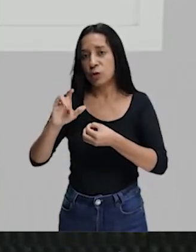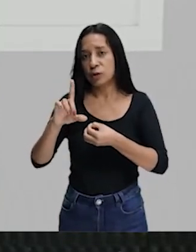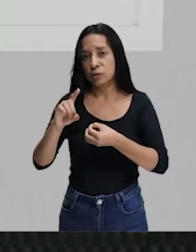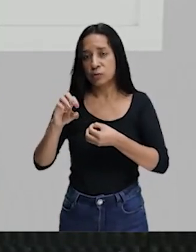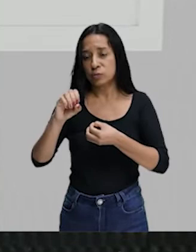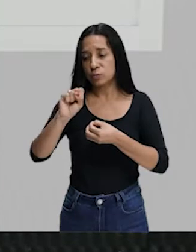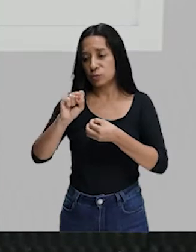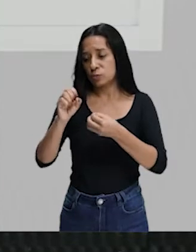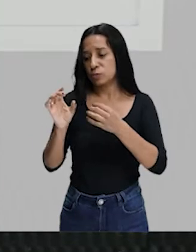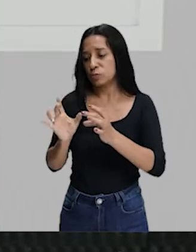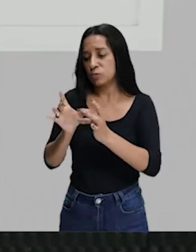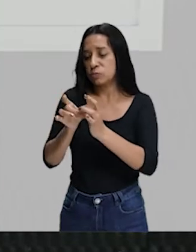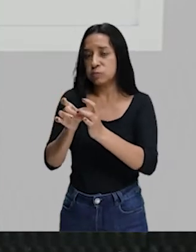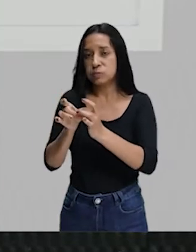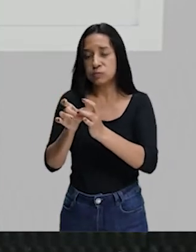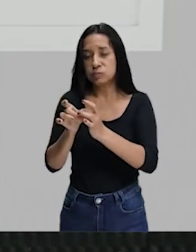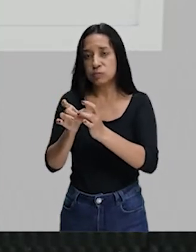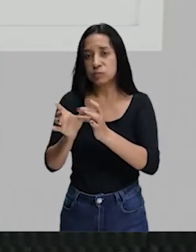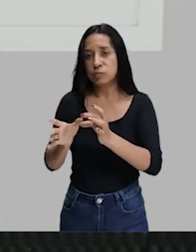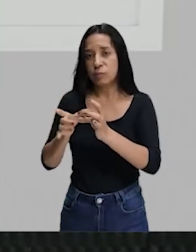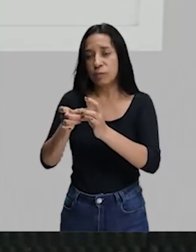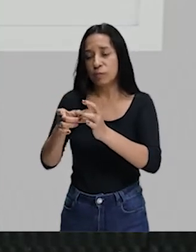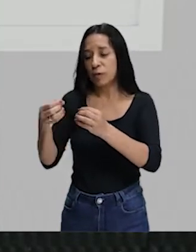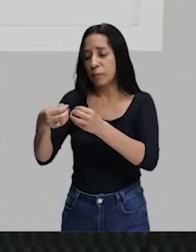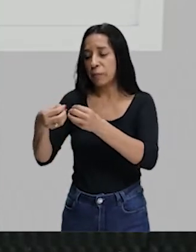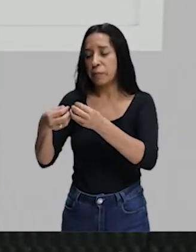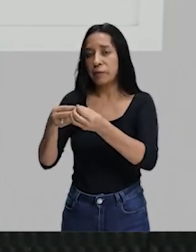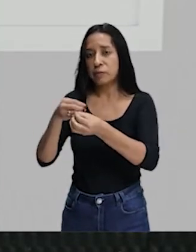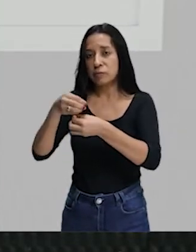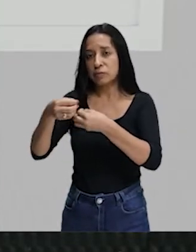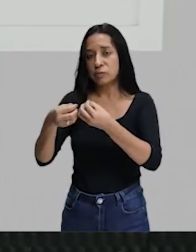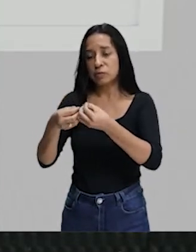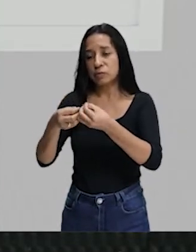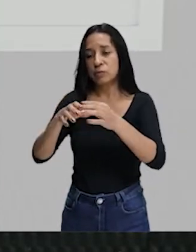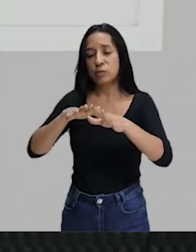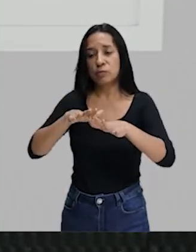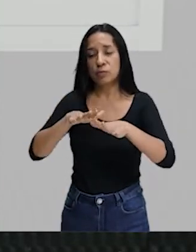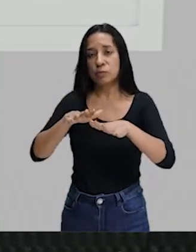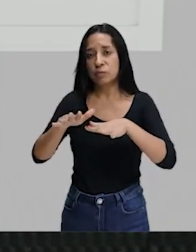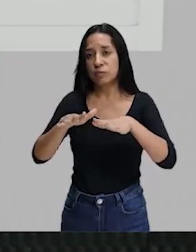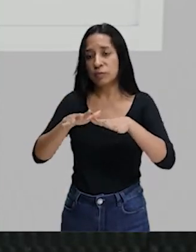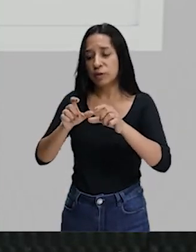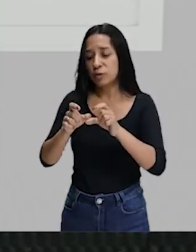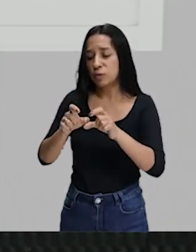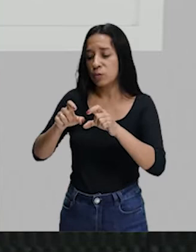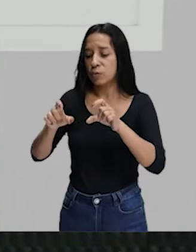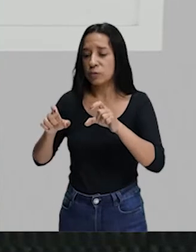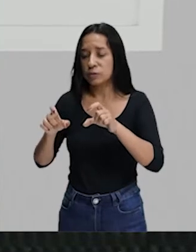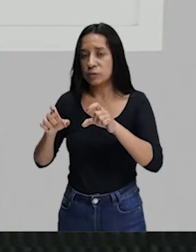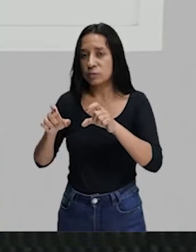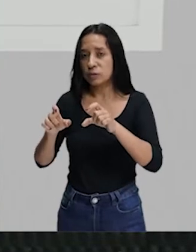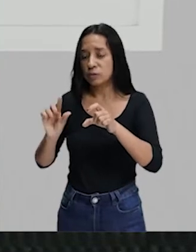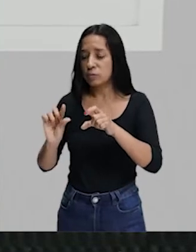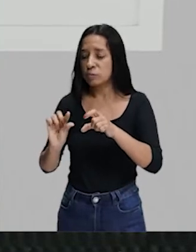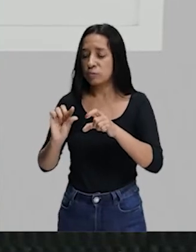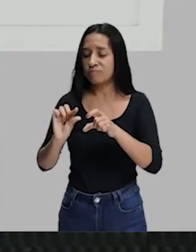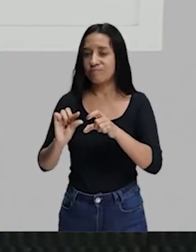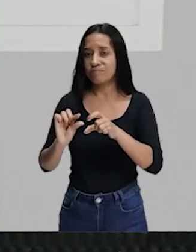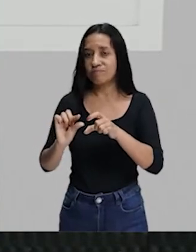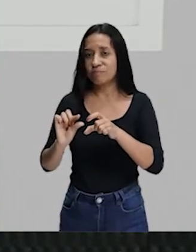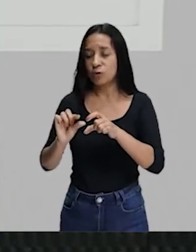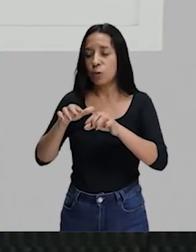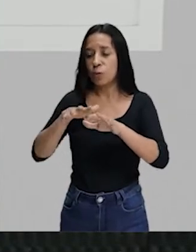estão unidas, estão muito próximas. O movimento, o espaço entre elas é um espaço muito pequeno.